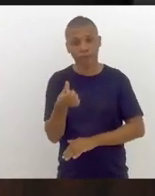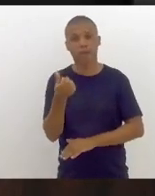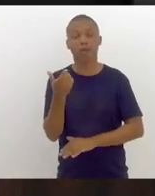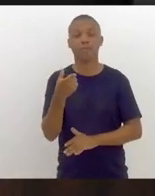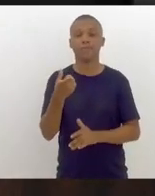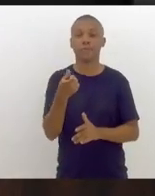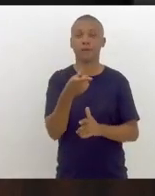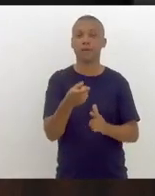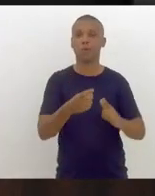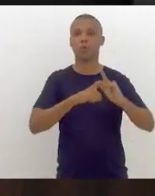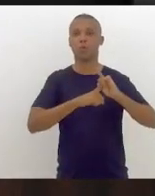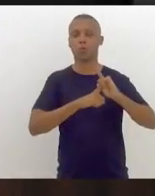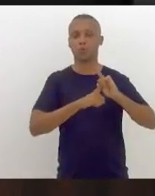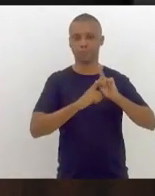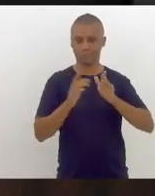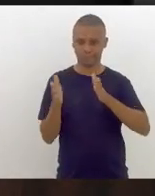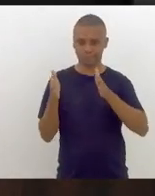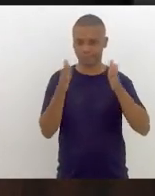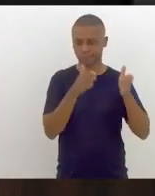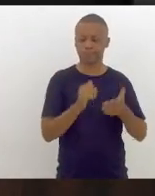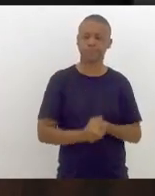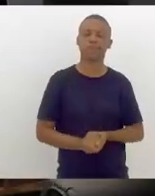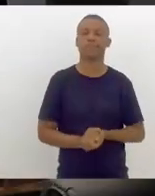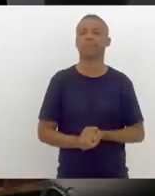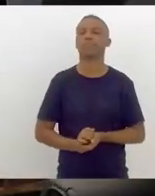resguardada no fundo do mar presente